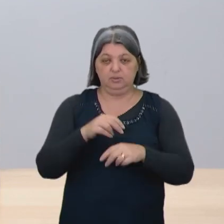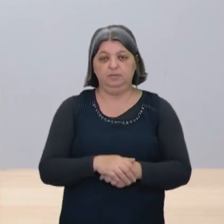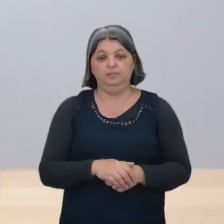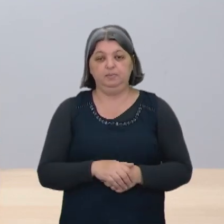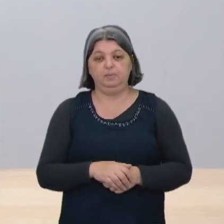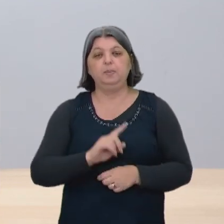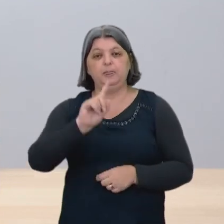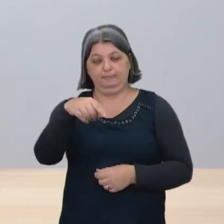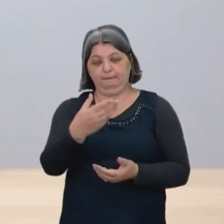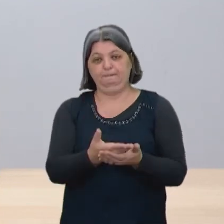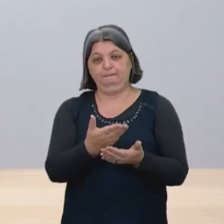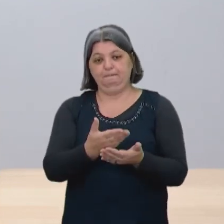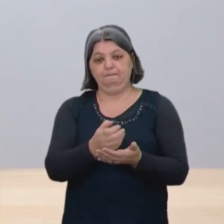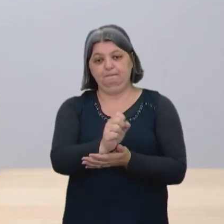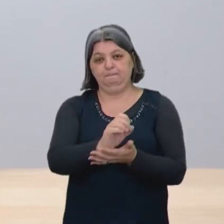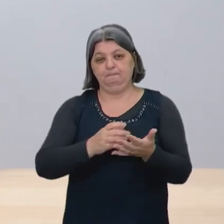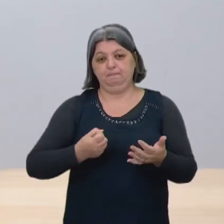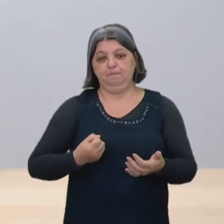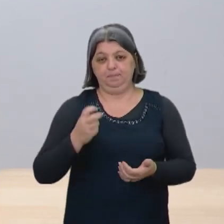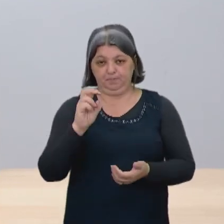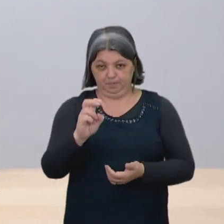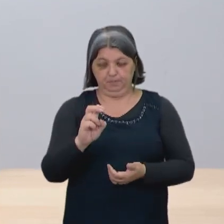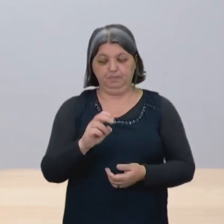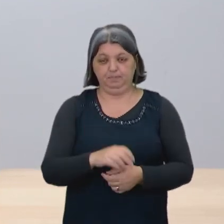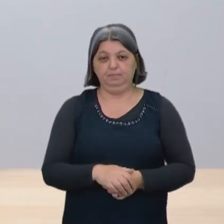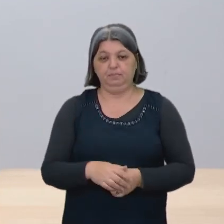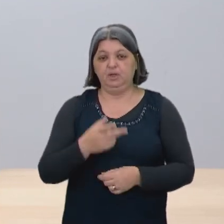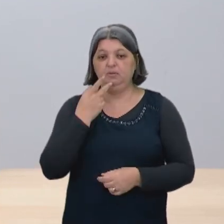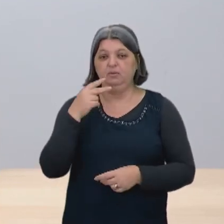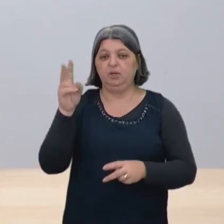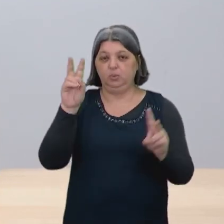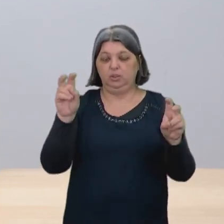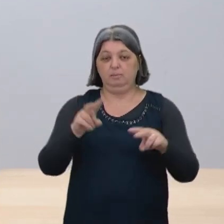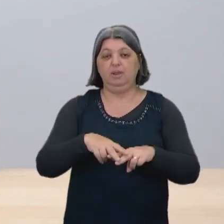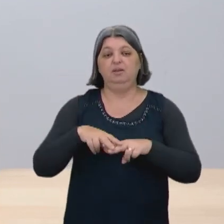mais aulas nessa atividade 5, falaremos muito sobre revisão e